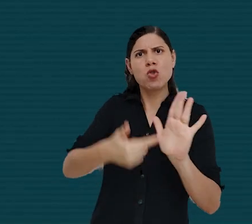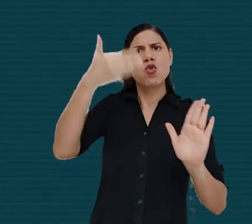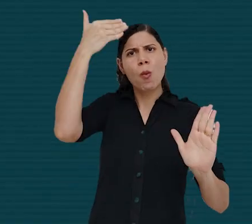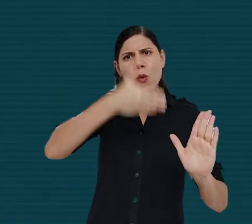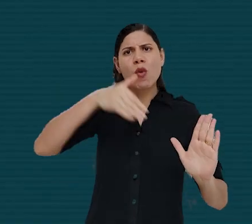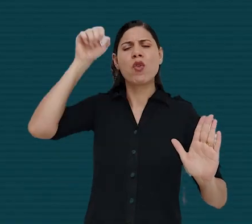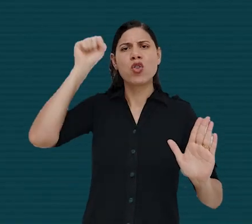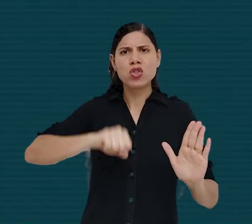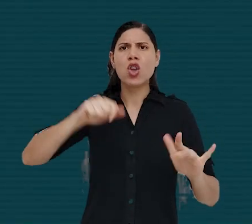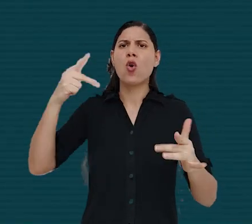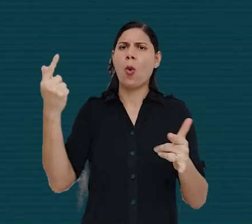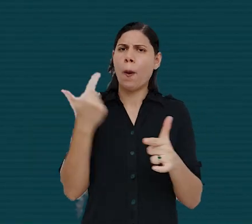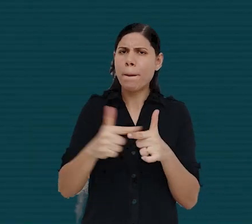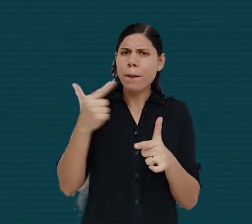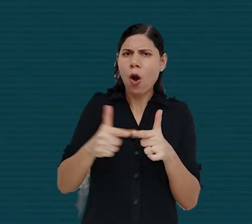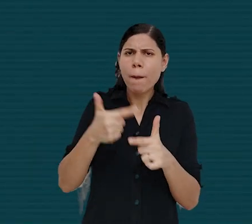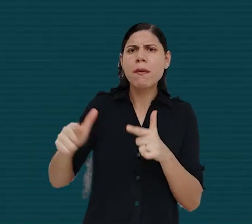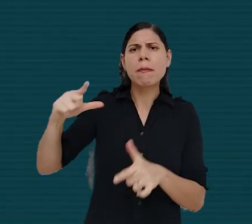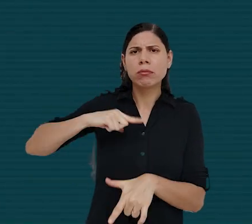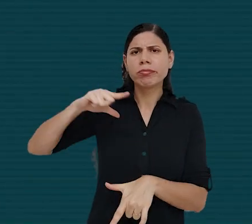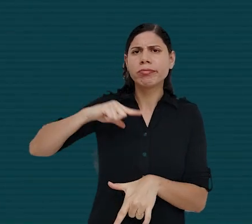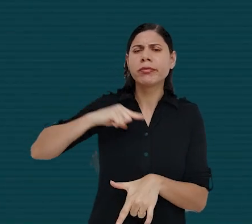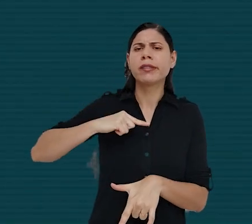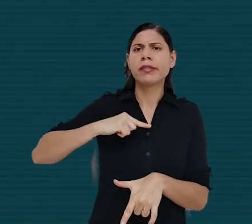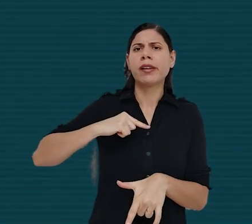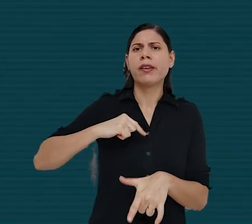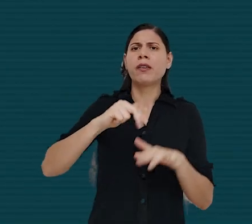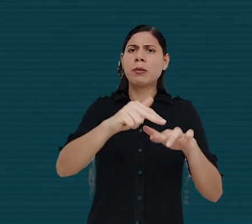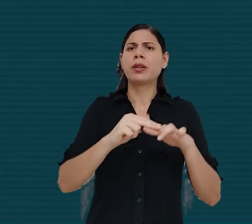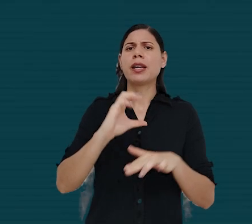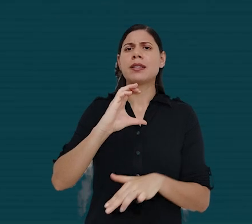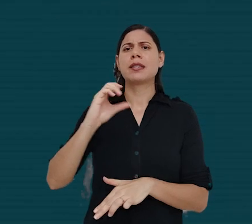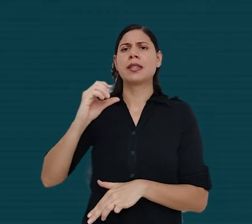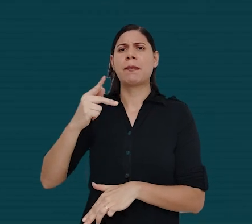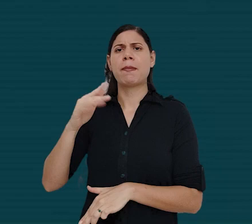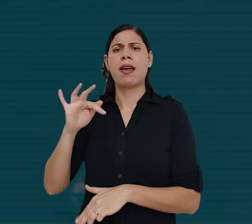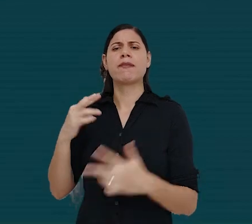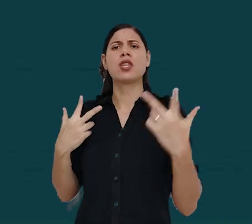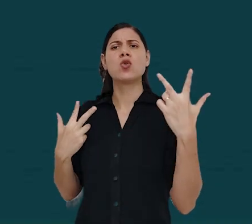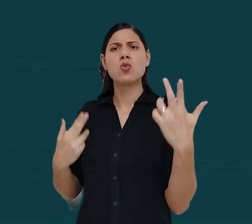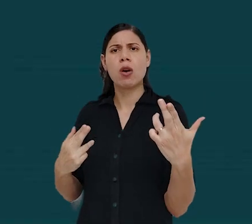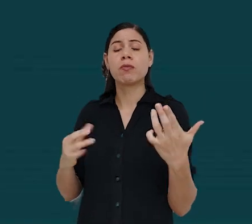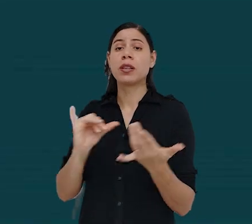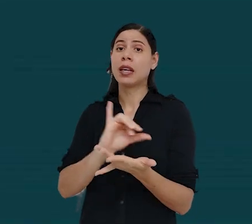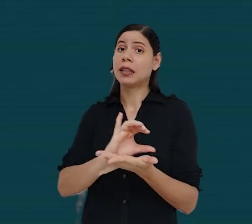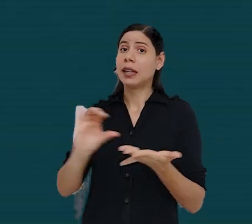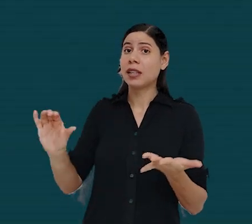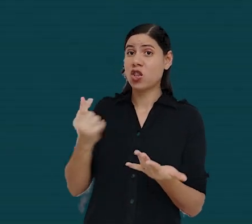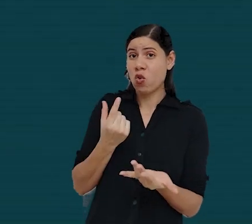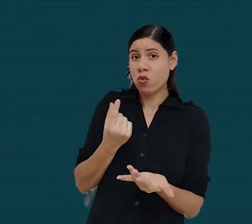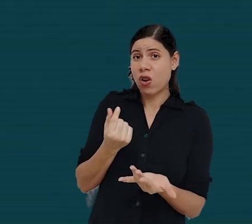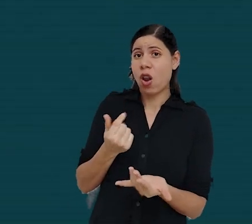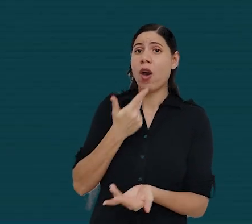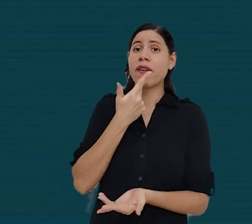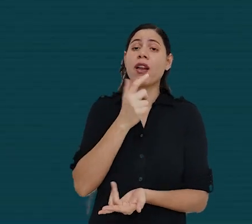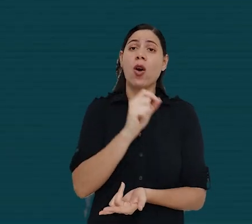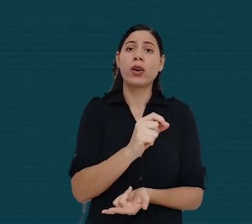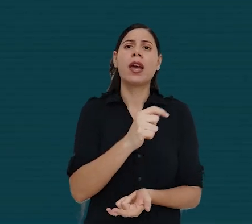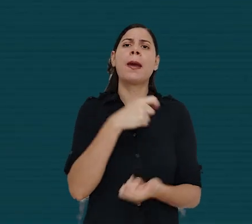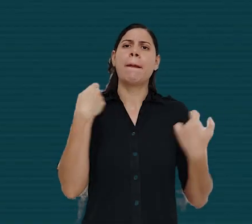os infortúnios sofridos em decorrência do fato. Com relação à indenização, ela ressaltou que os princípios